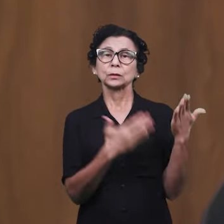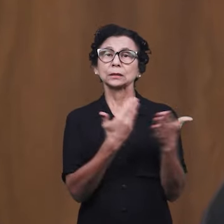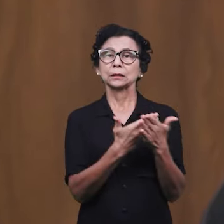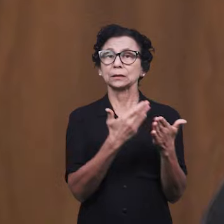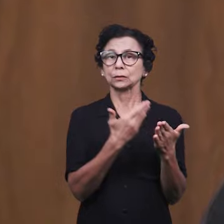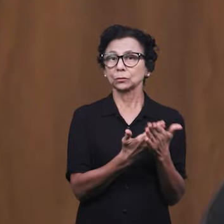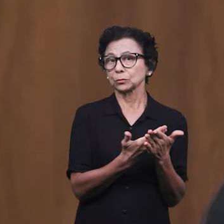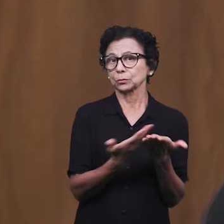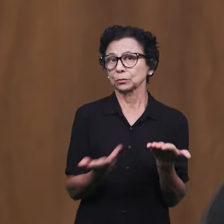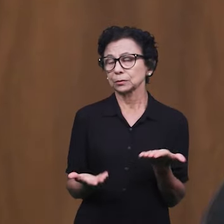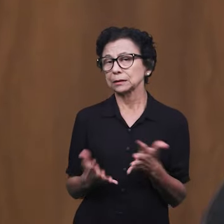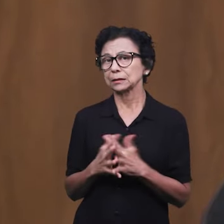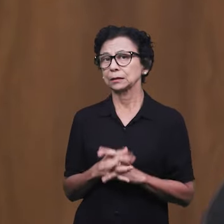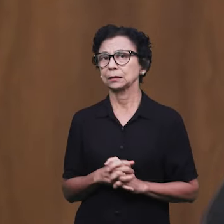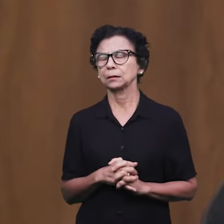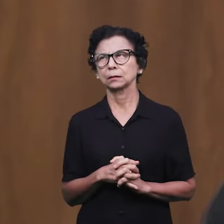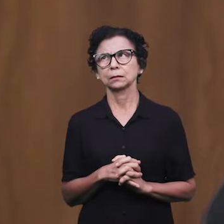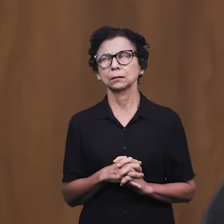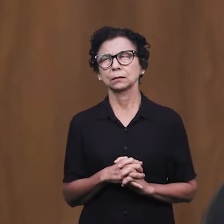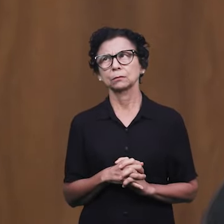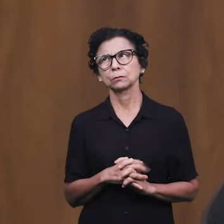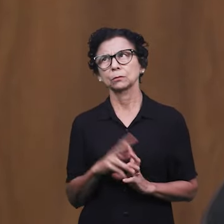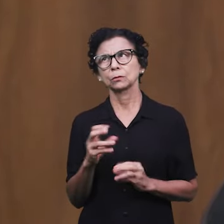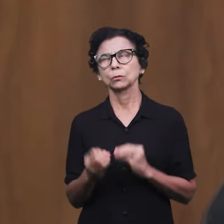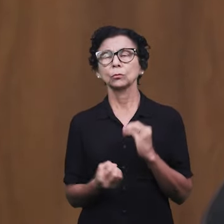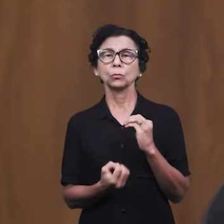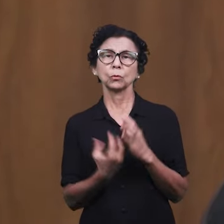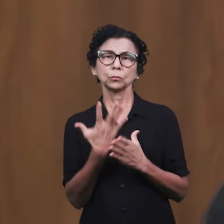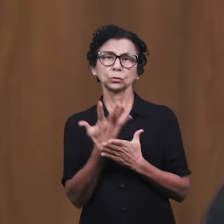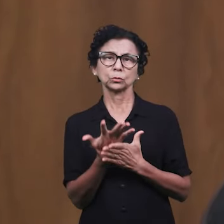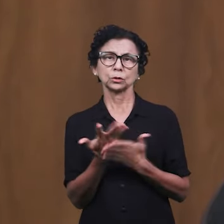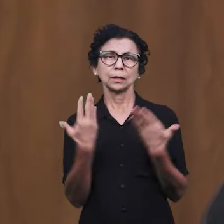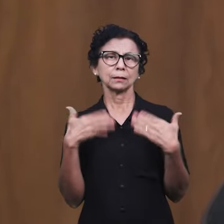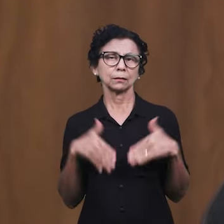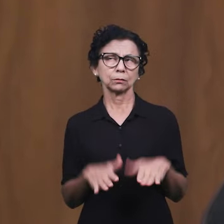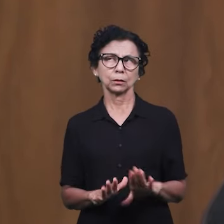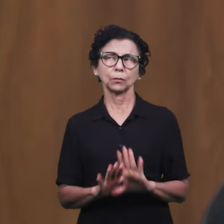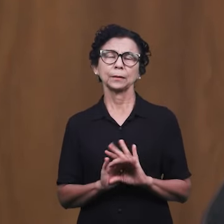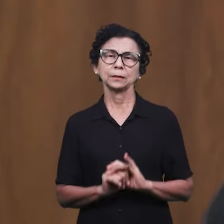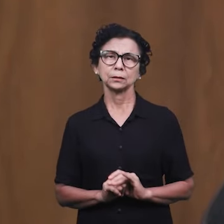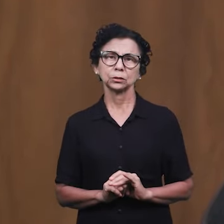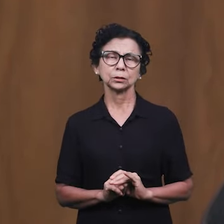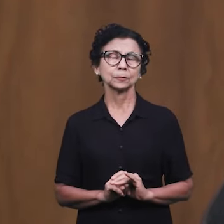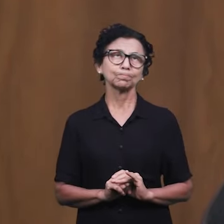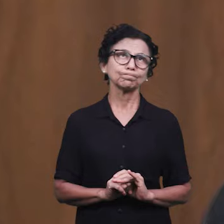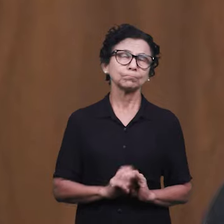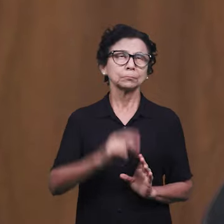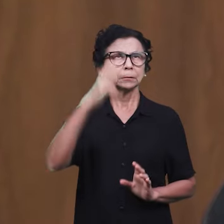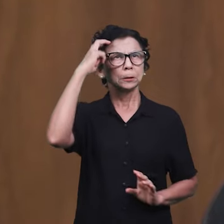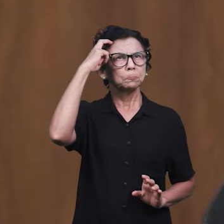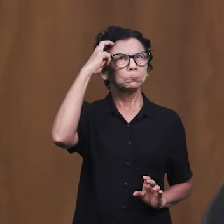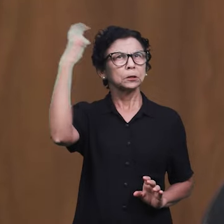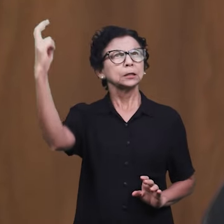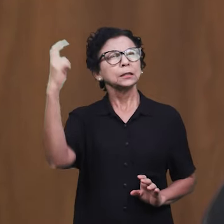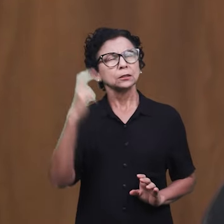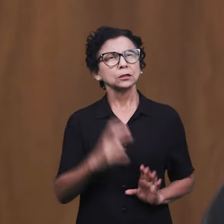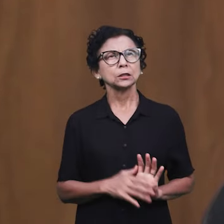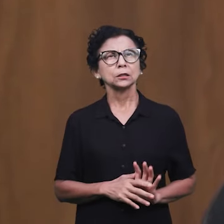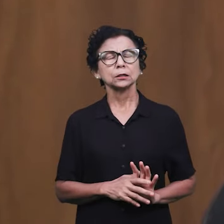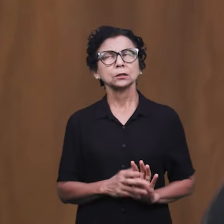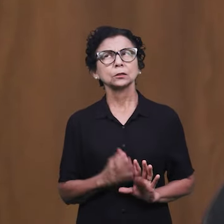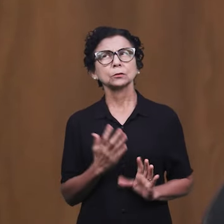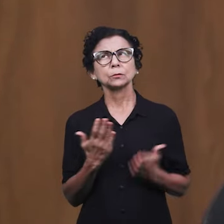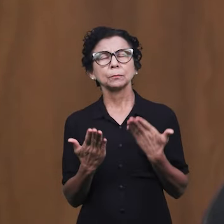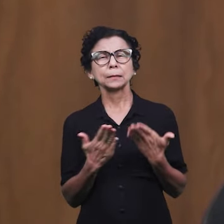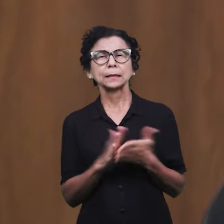surgido espontaneamente, ela teria que ter surgido por uma causa inteligente, uma espécie de um designer que